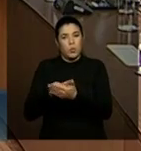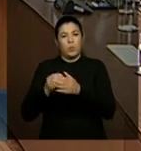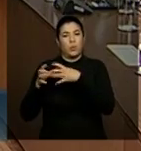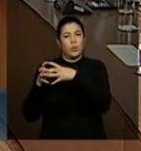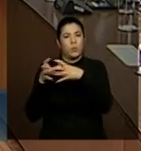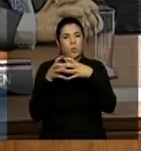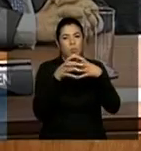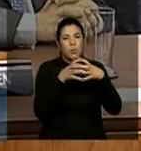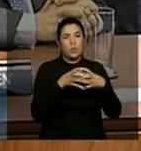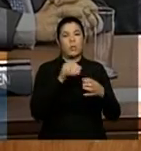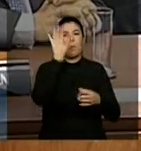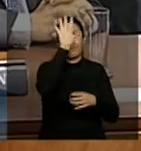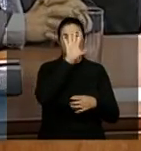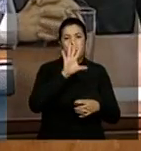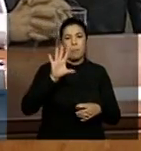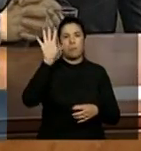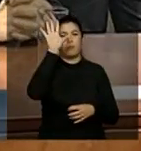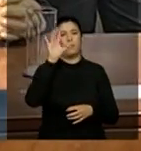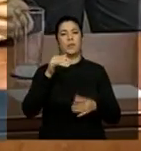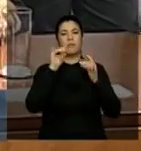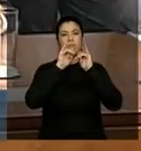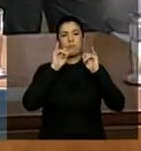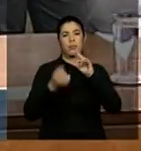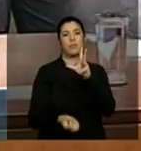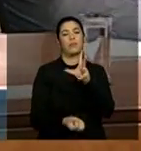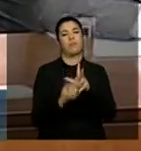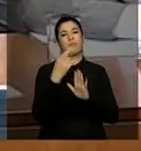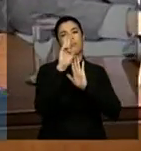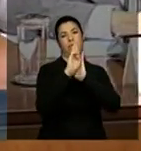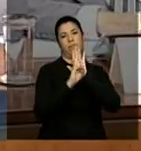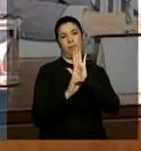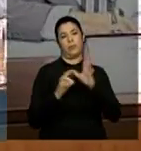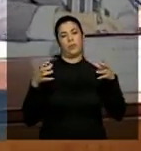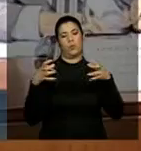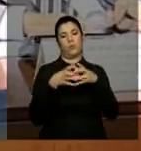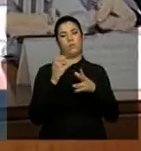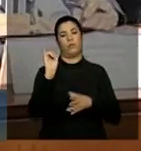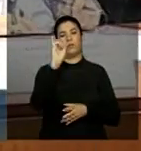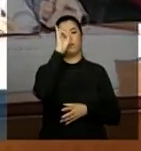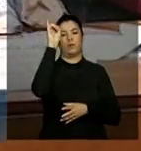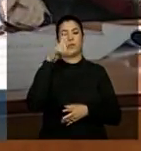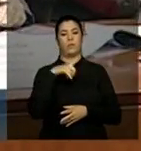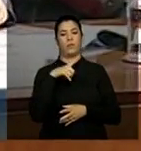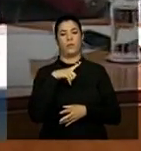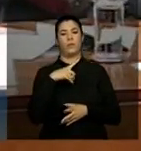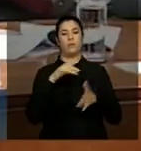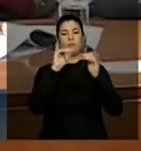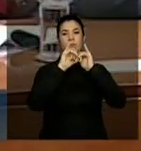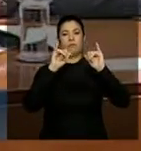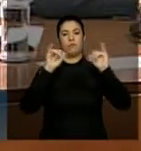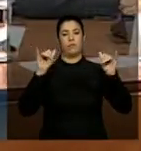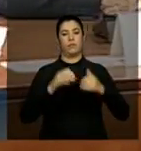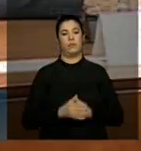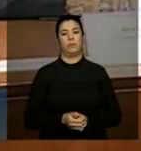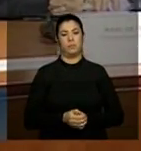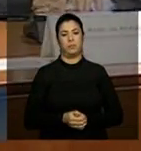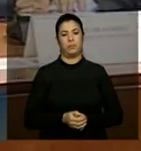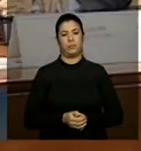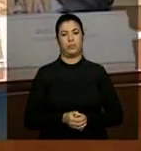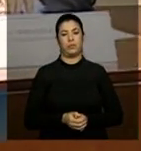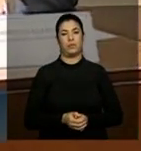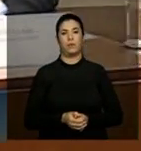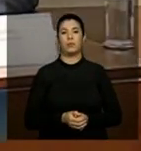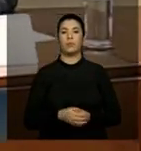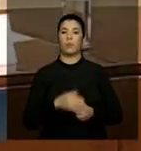de mapas e informações para gerar essa informação, esse conjunto tão, tão importante de informações. Então, é